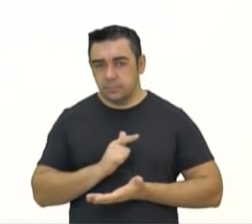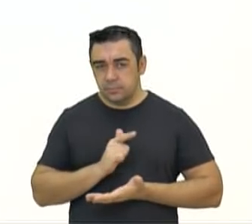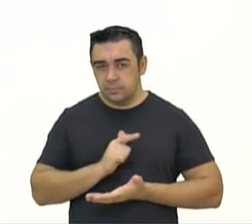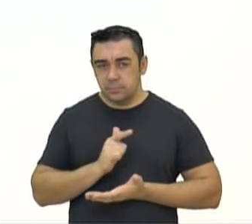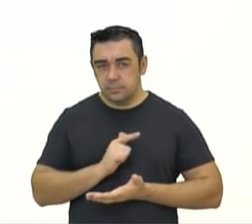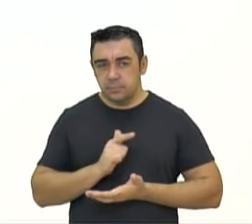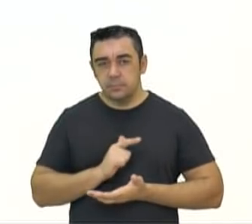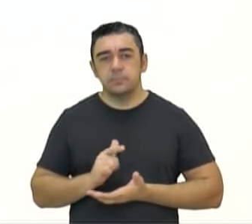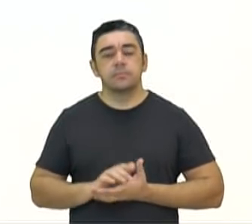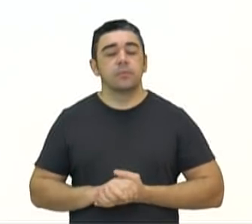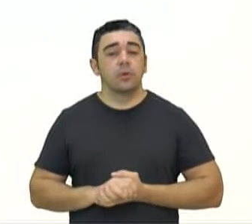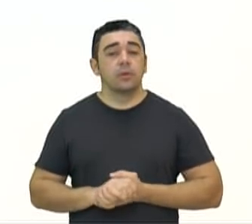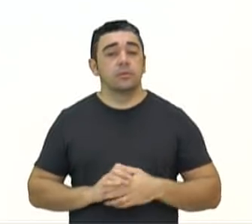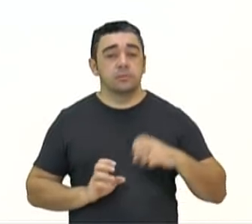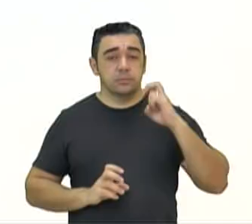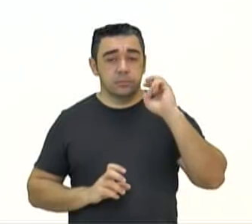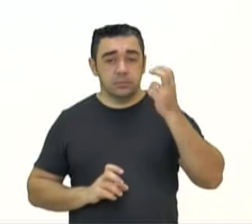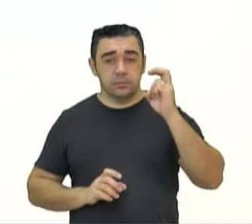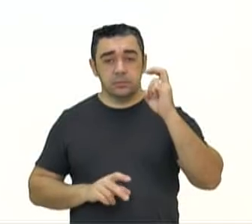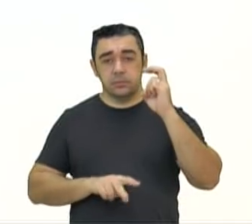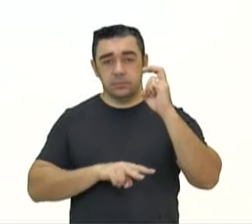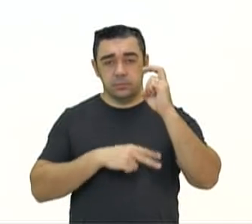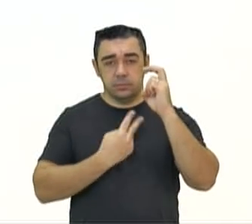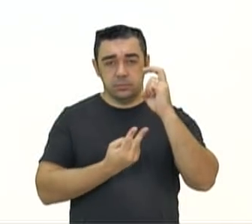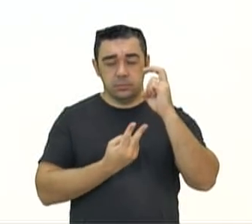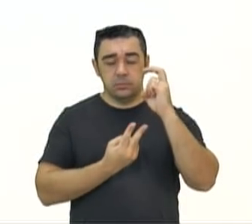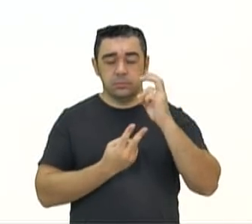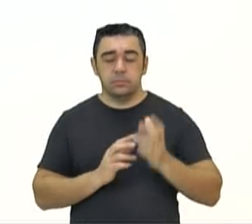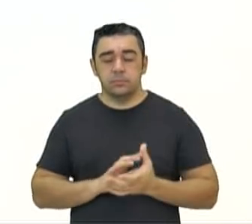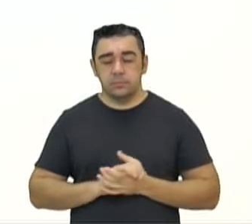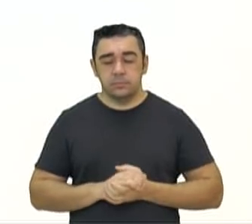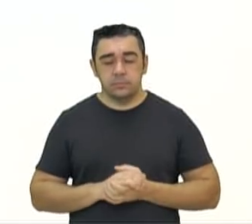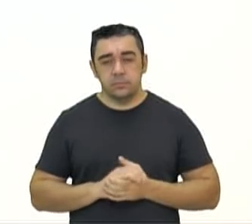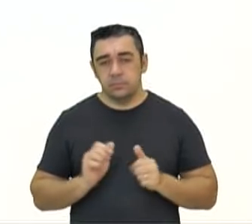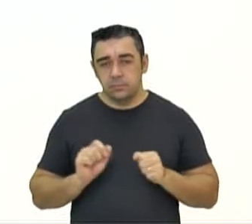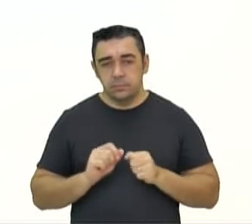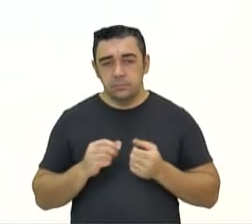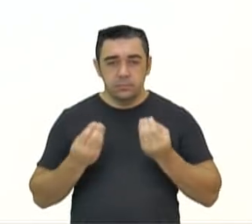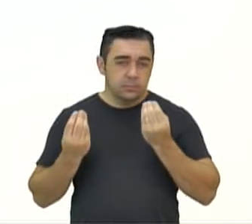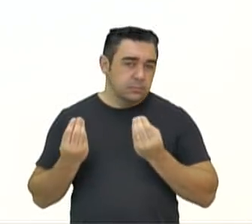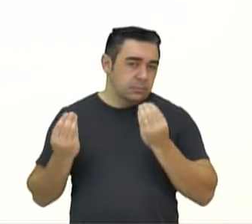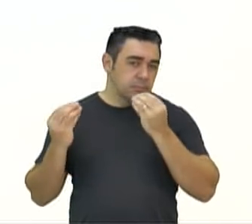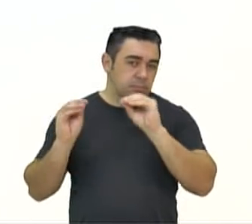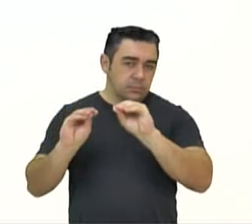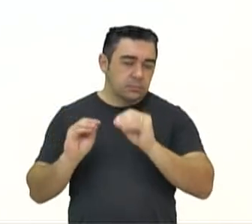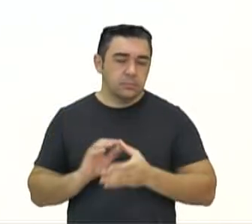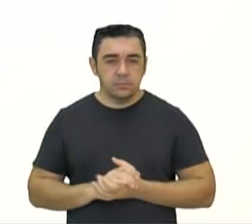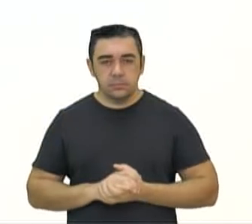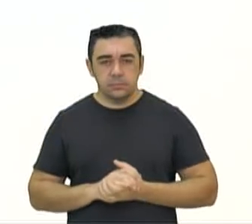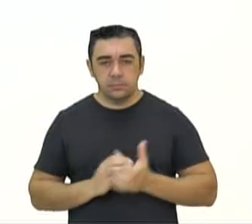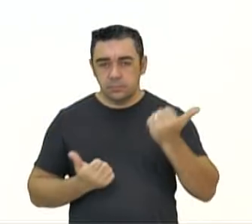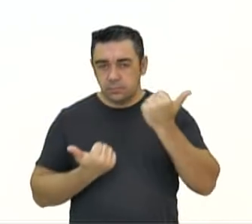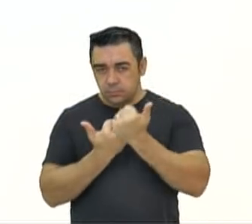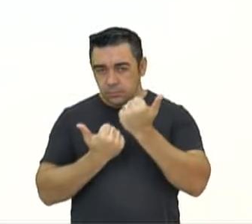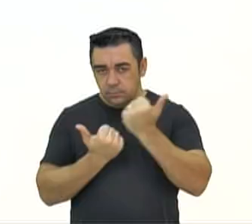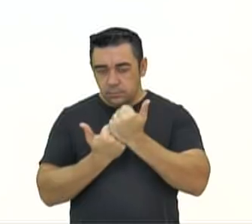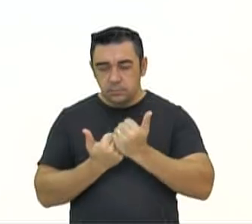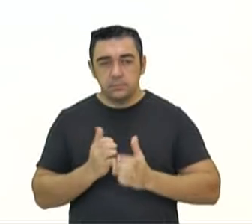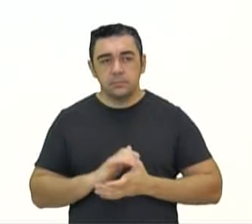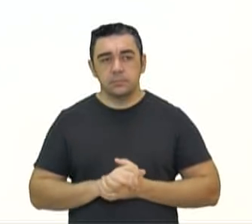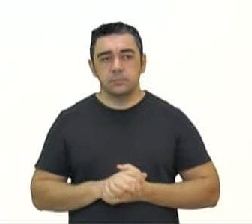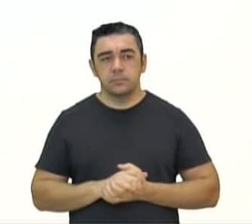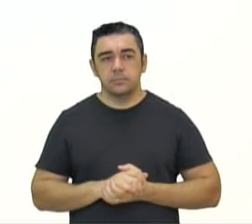um binomial de 5 por 2. Então, vamos colocar na nossa fórmula, substituindo os